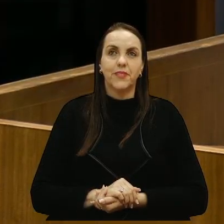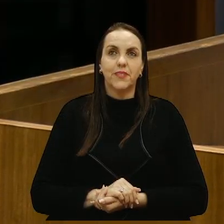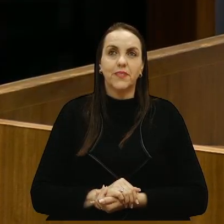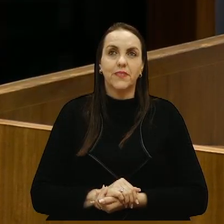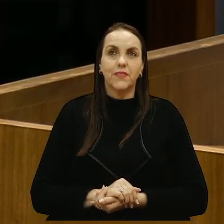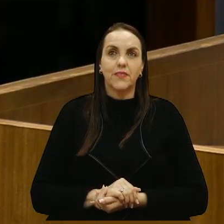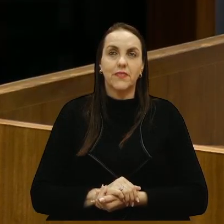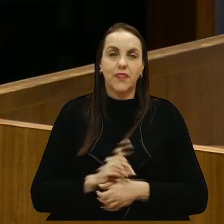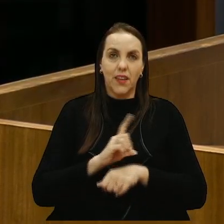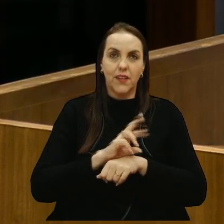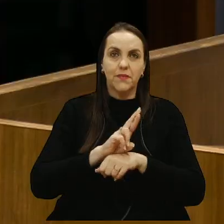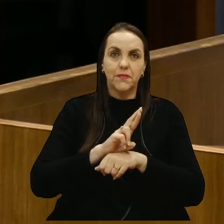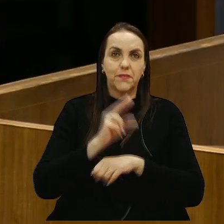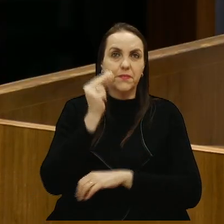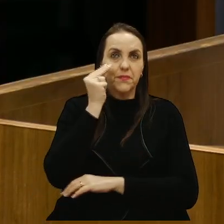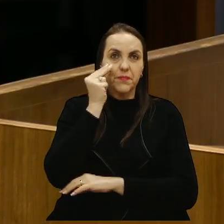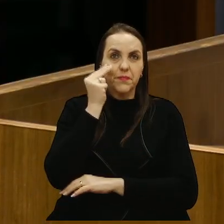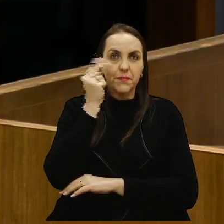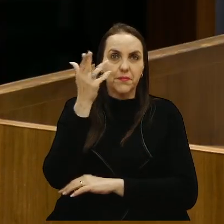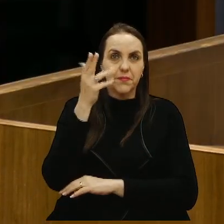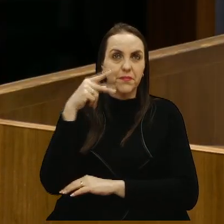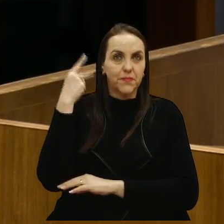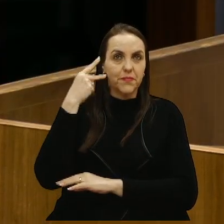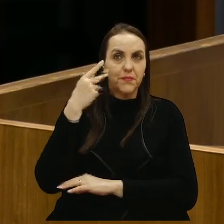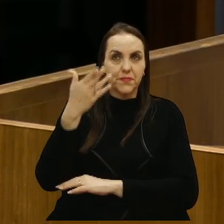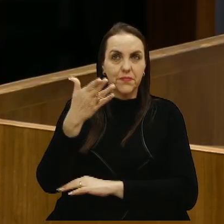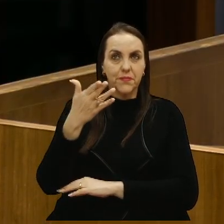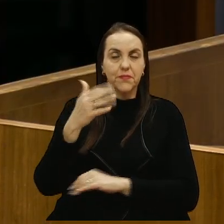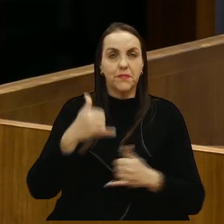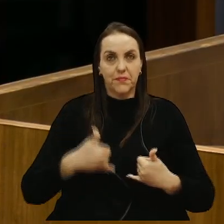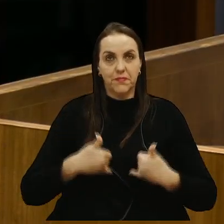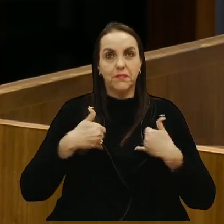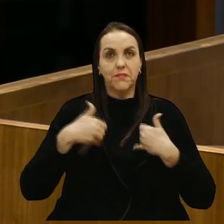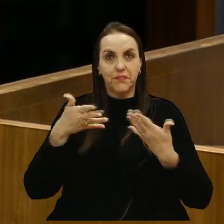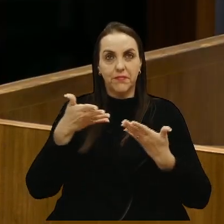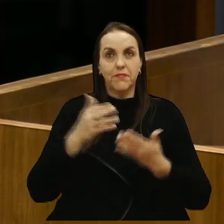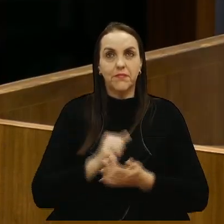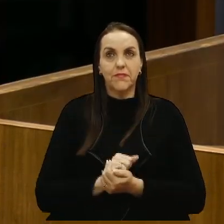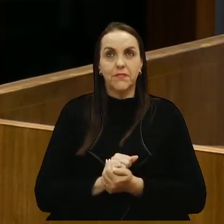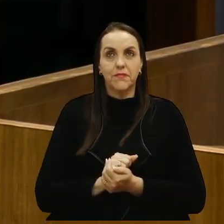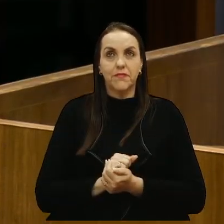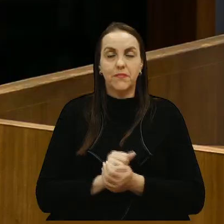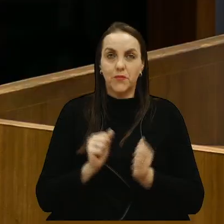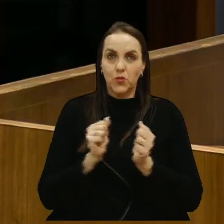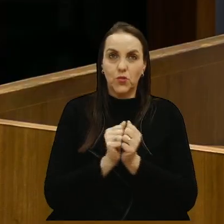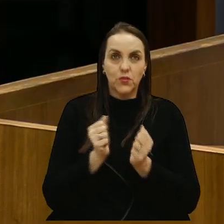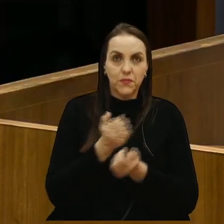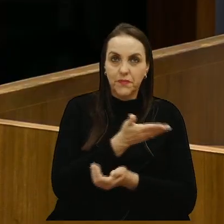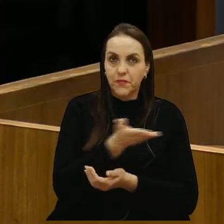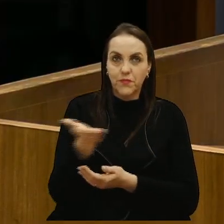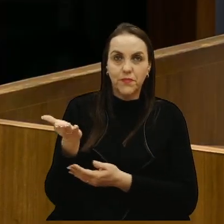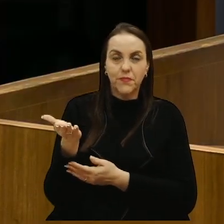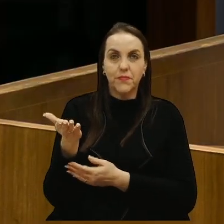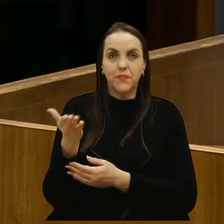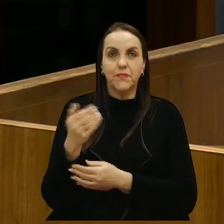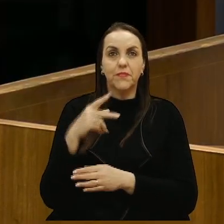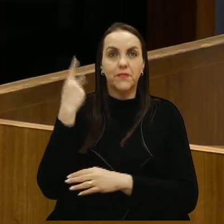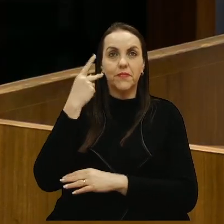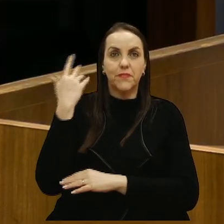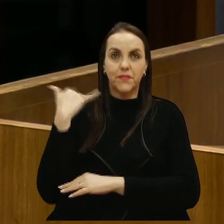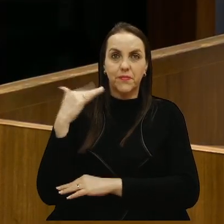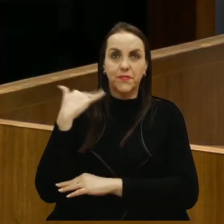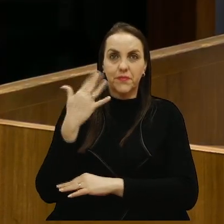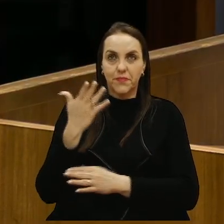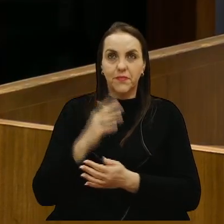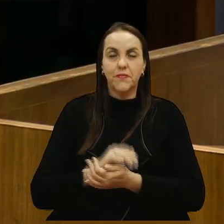Doutor Cláudio Libardi, meu vereador, quero te dizer que é uma honra poder estar do lado de vocês aqui, vereadora Andressa. É uma honra